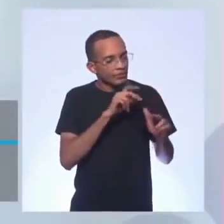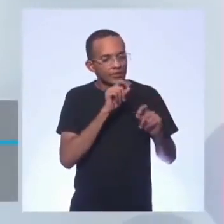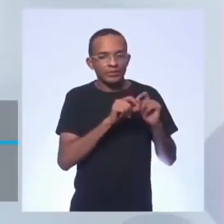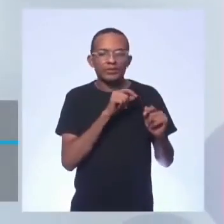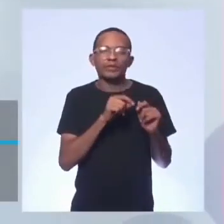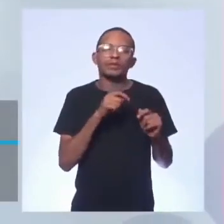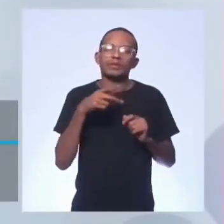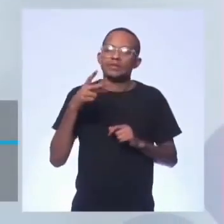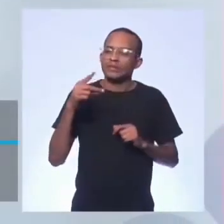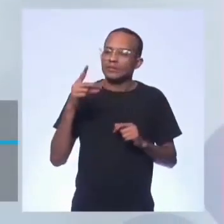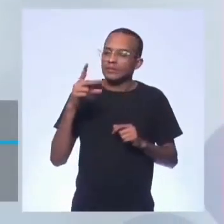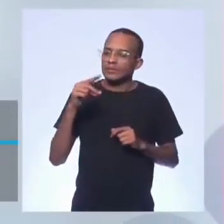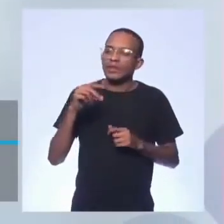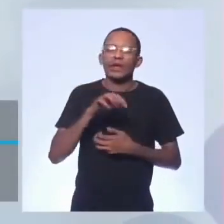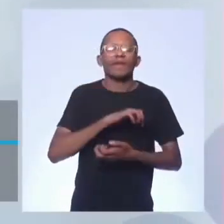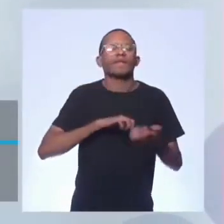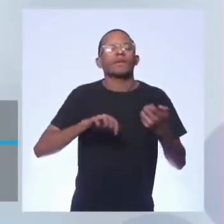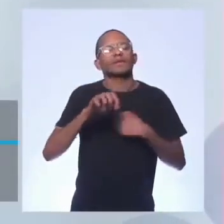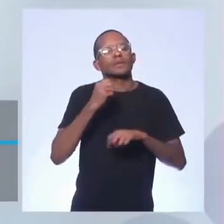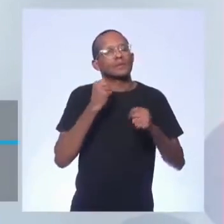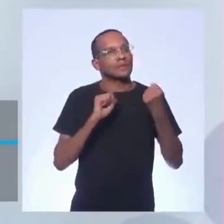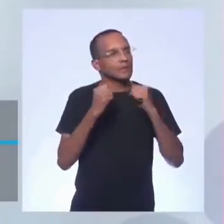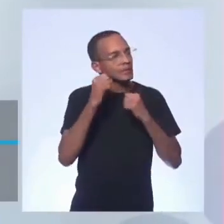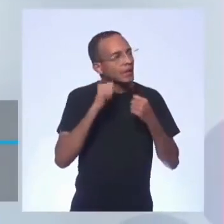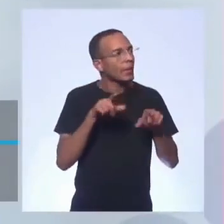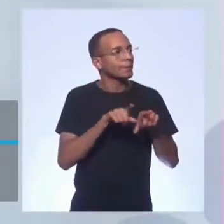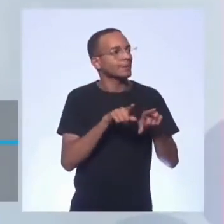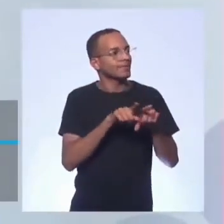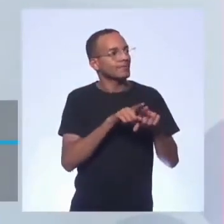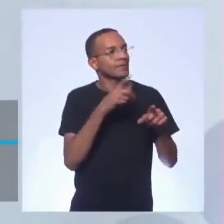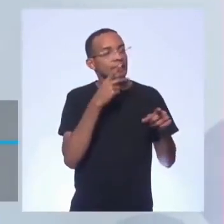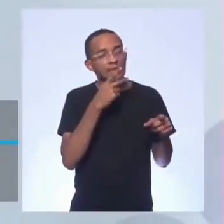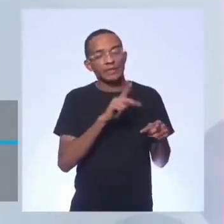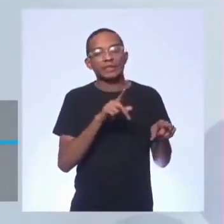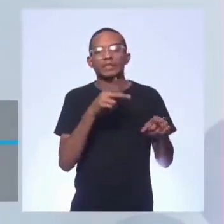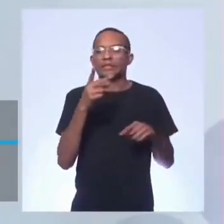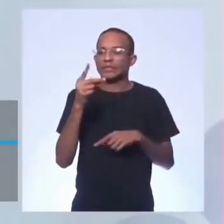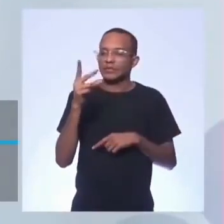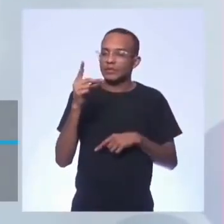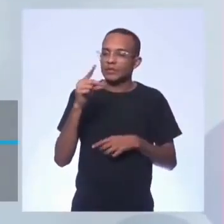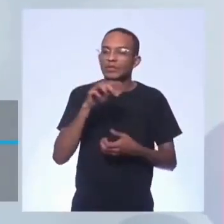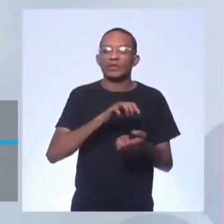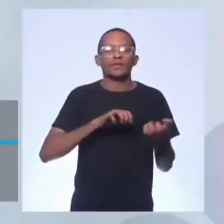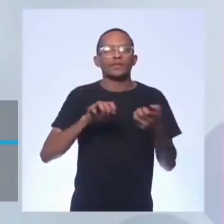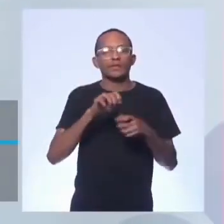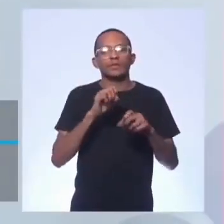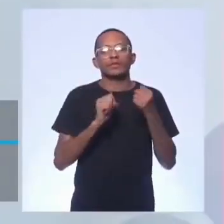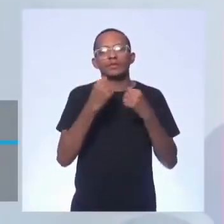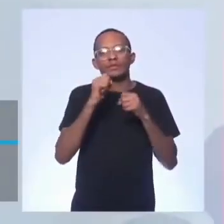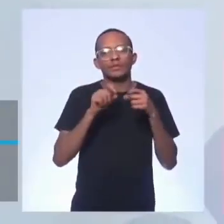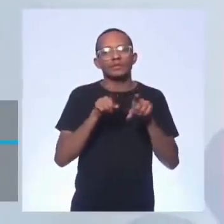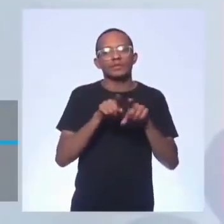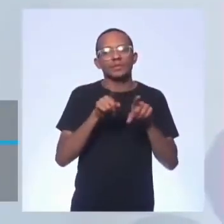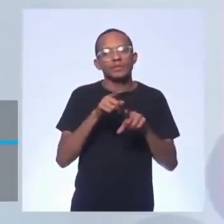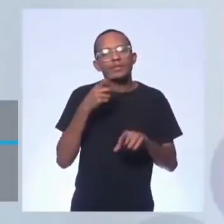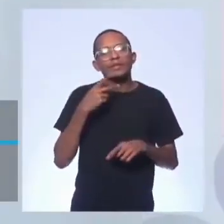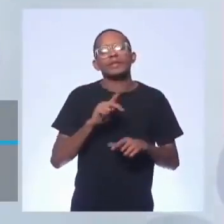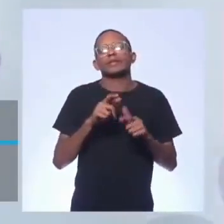pela segunda revolução industrial. E essa segunda revolução industrial,